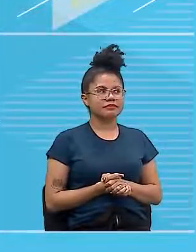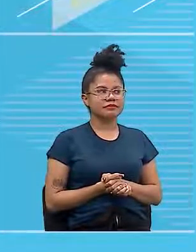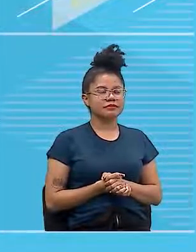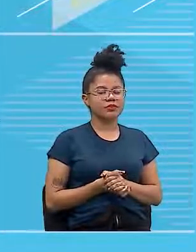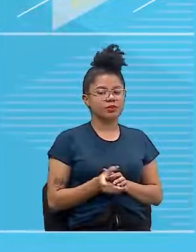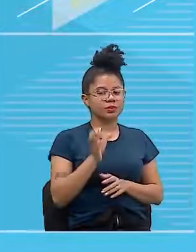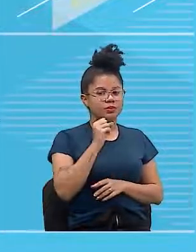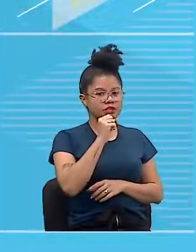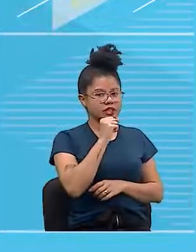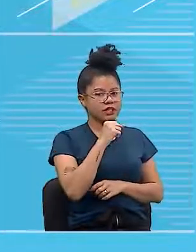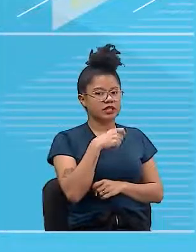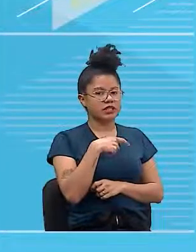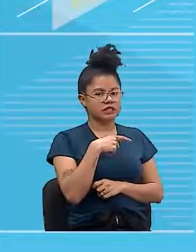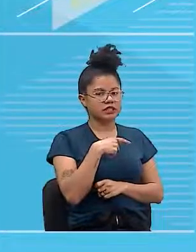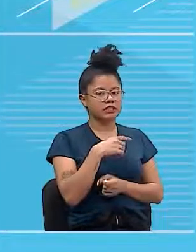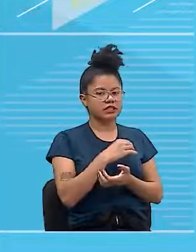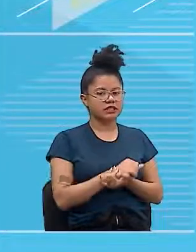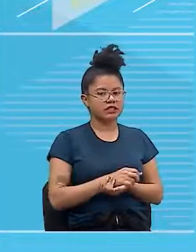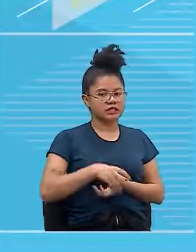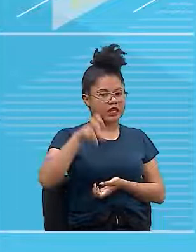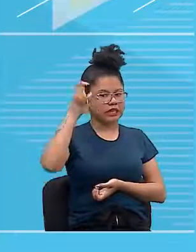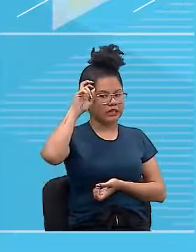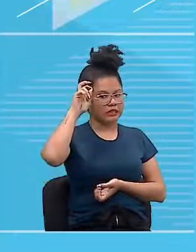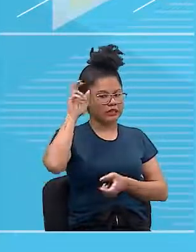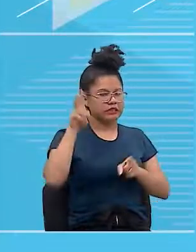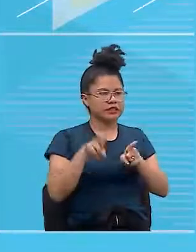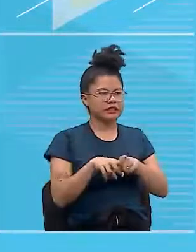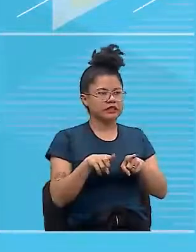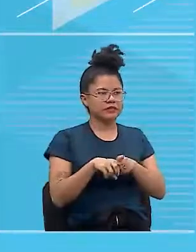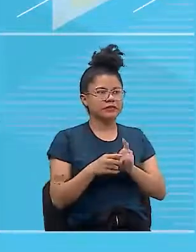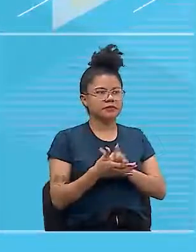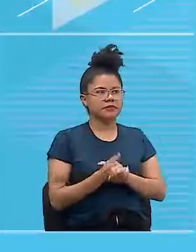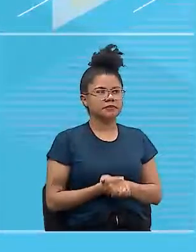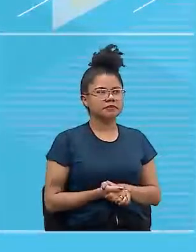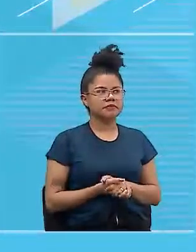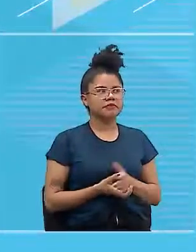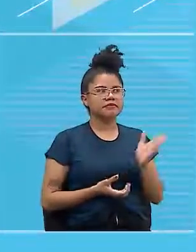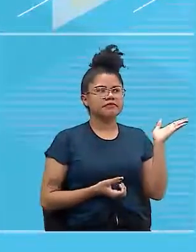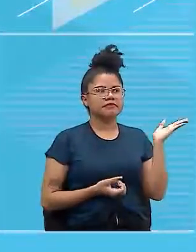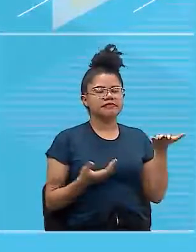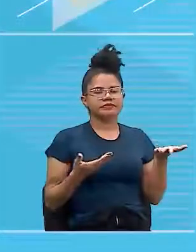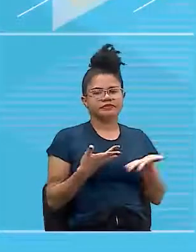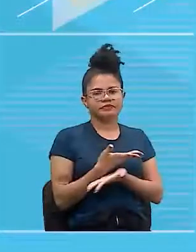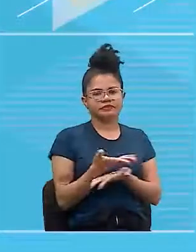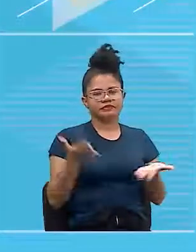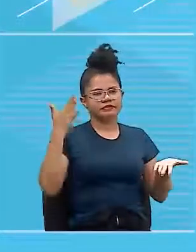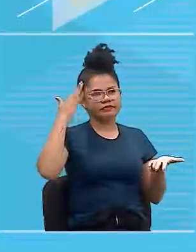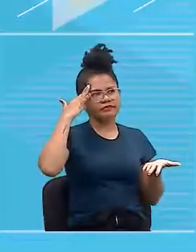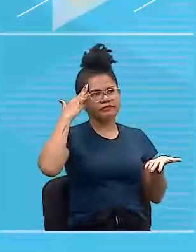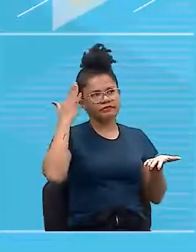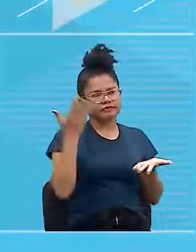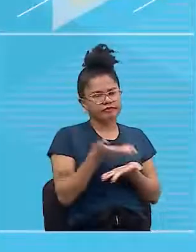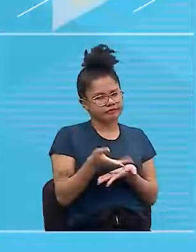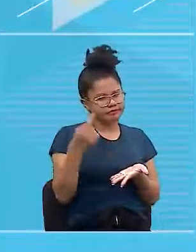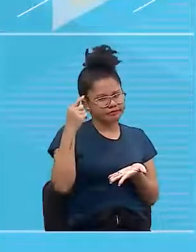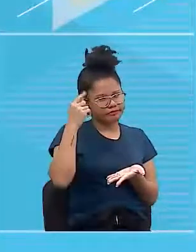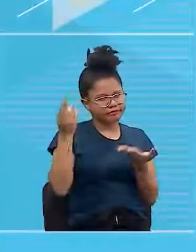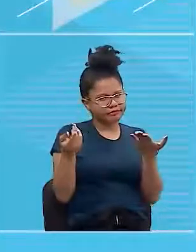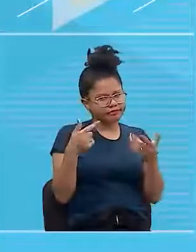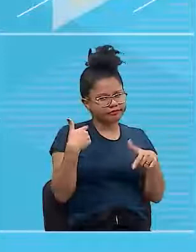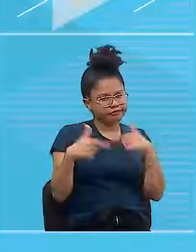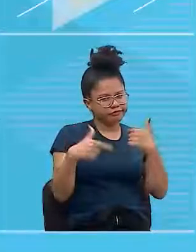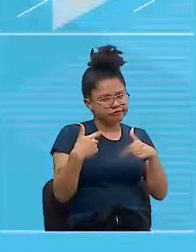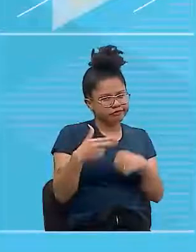apareceu no sábado letivo a tia vir na quinta também E aí para vocês entenderem vocês pensa que trabalhe